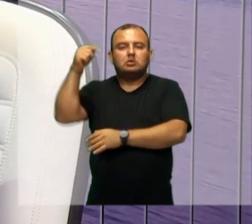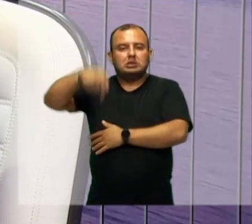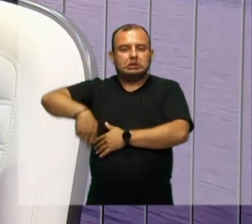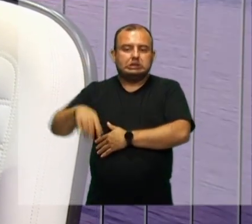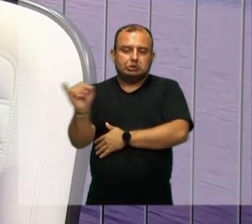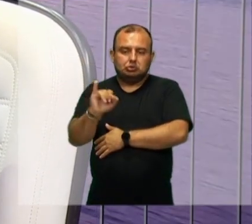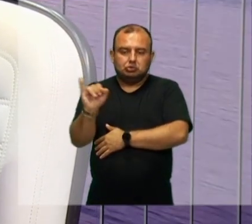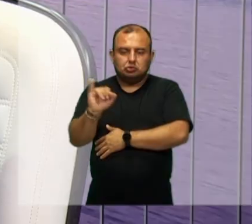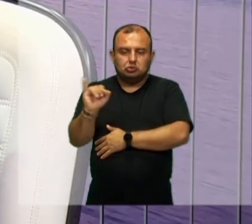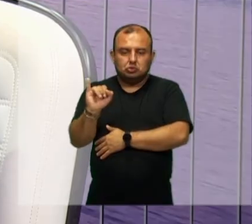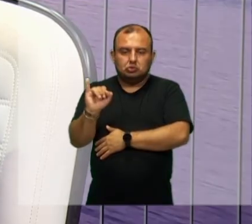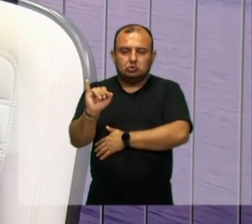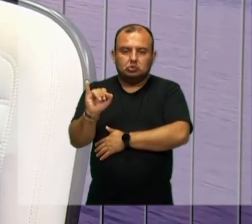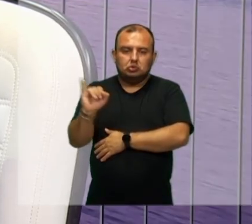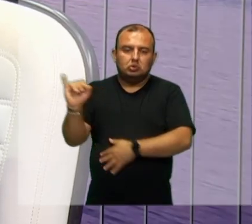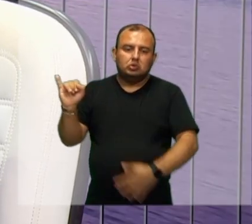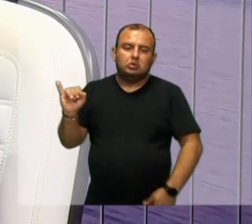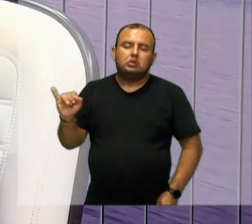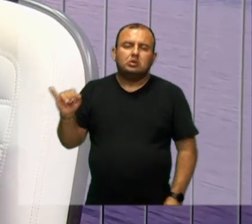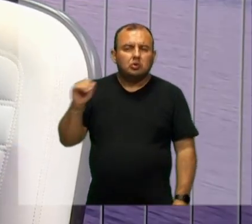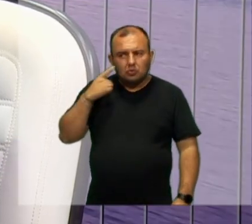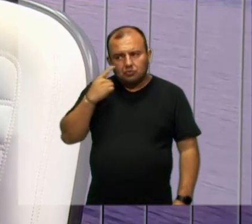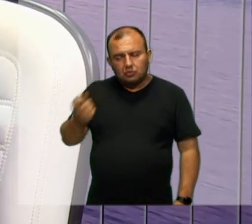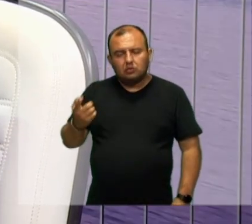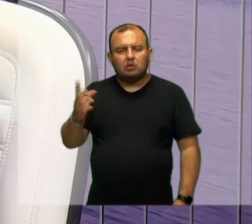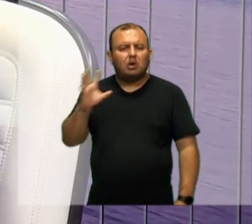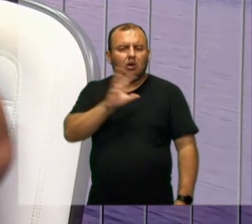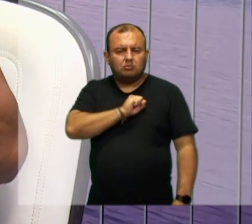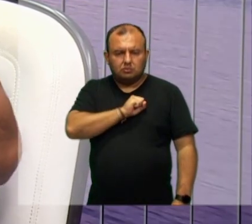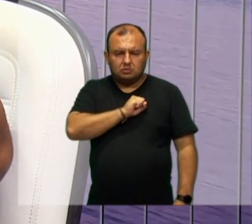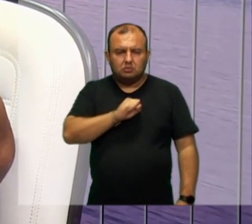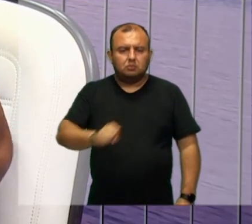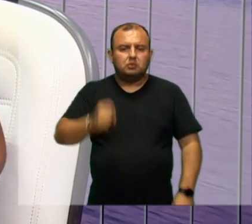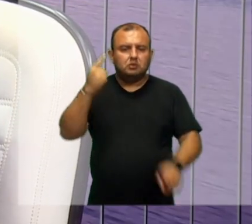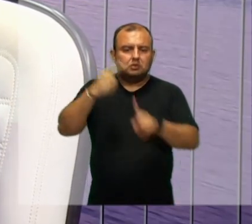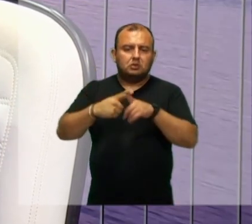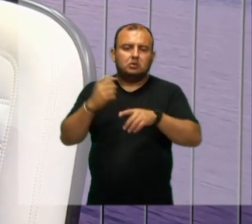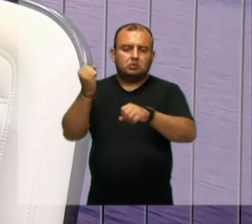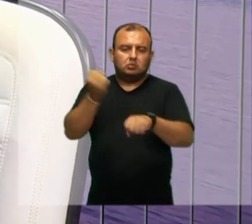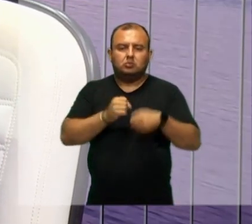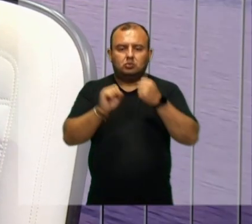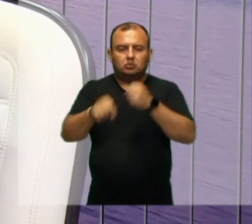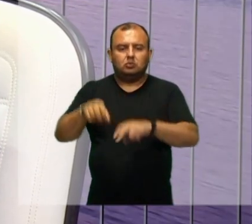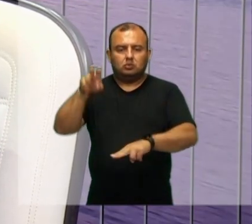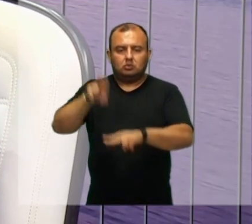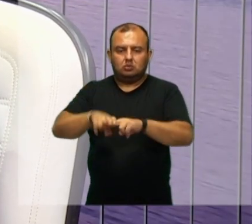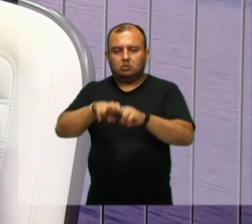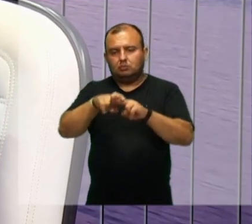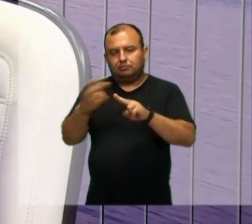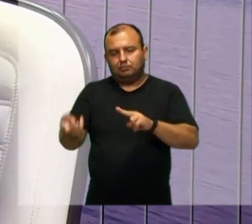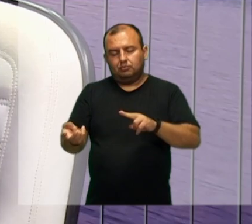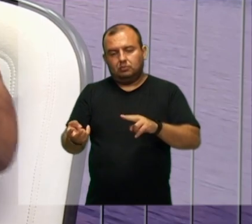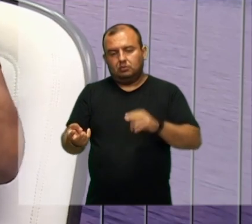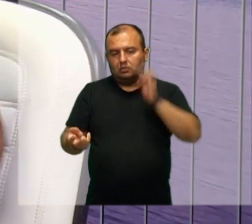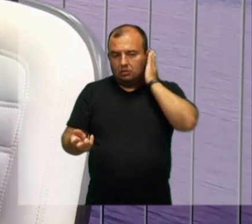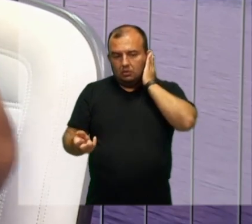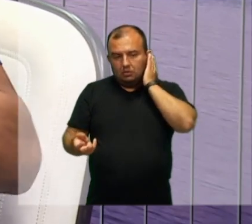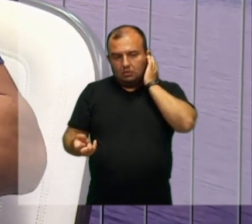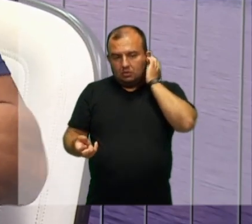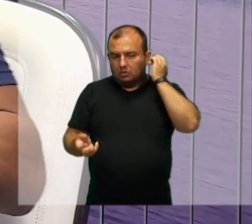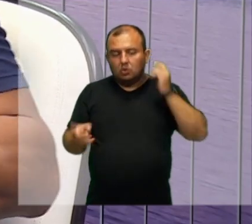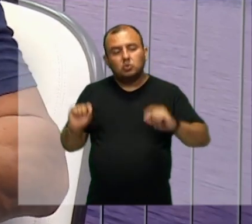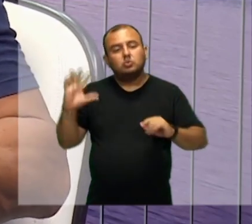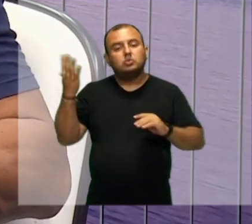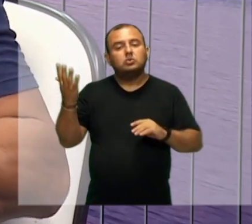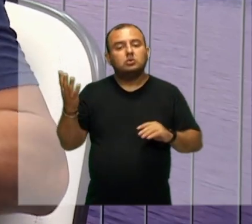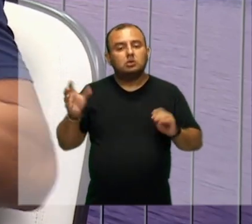Itajaí, eu testei, adorei. A primeira vez que eu sentei no caiaque foi assim, sentar, virar. É de eu olhar assim, peraí, o que